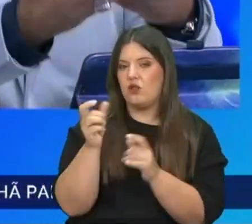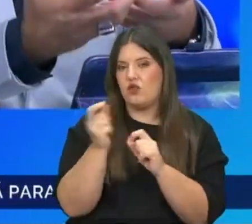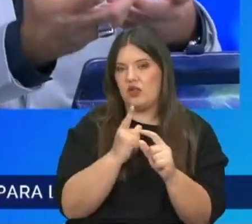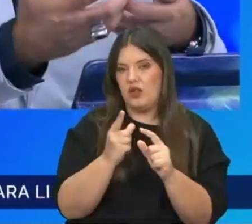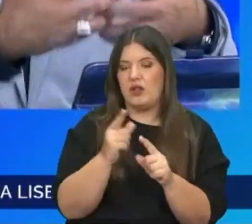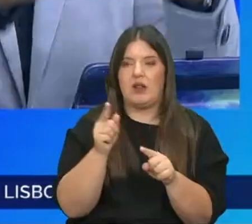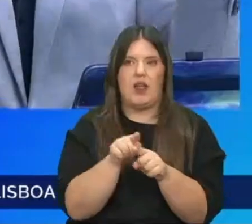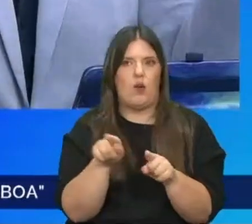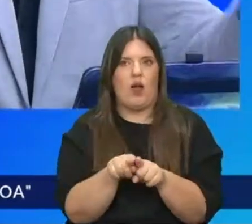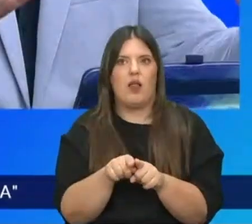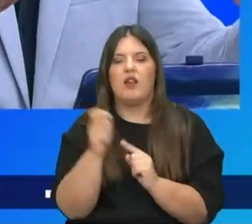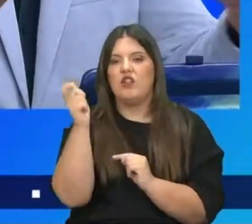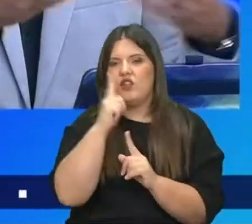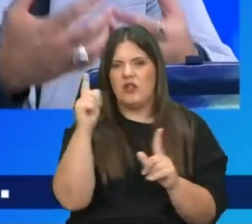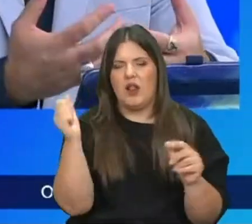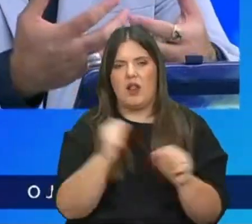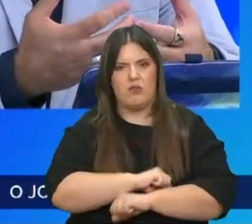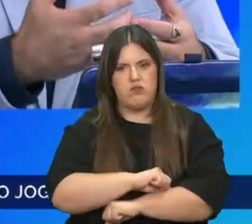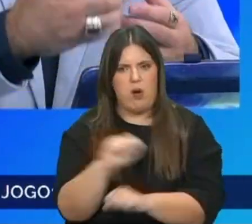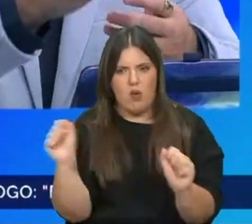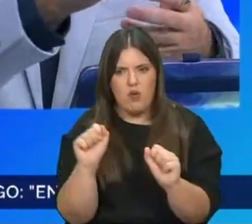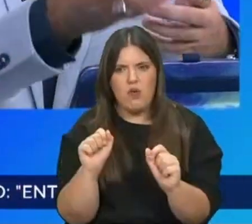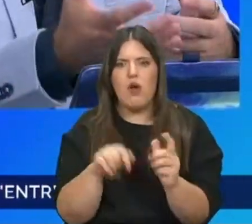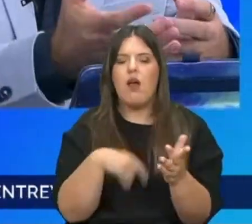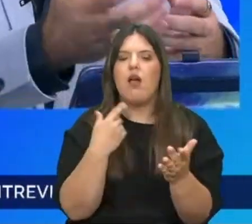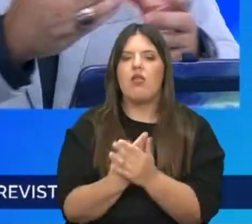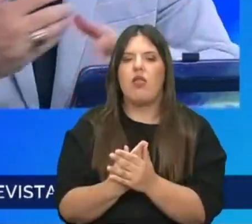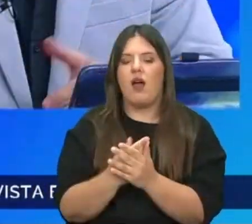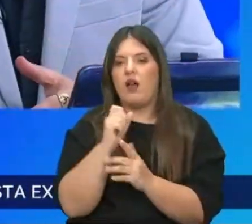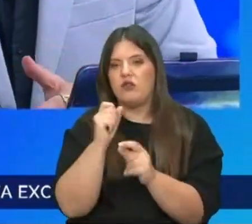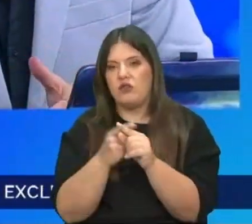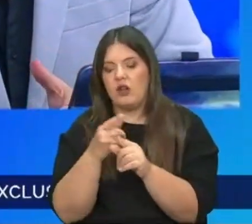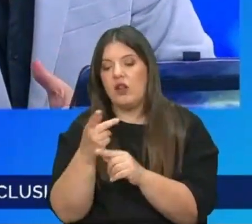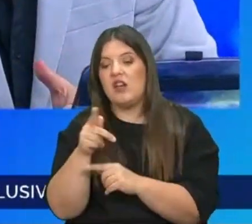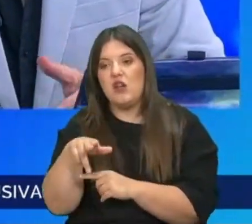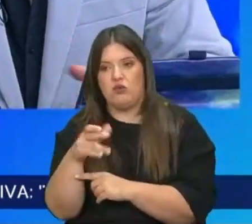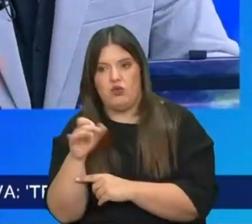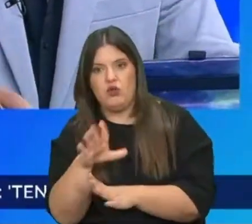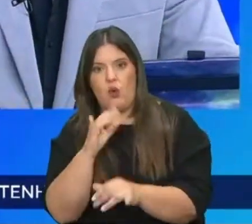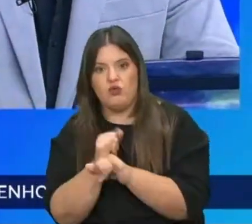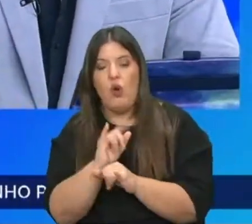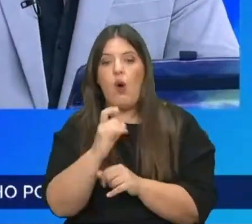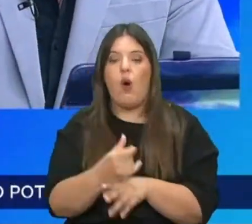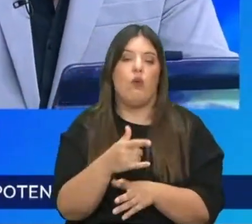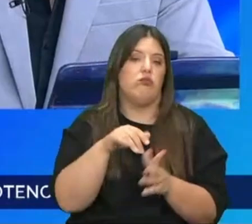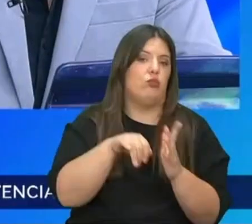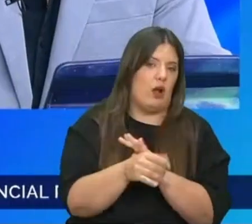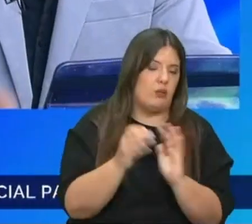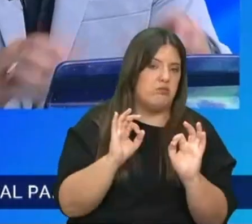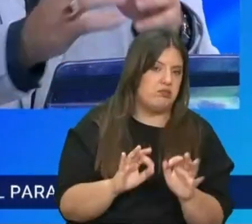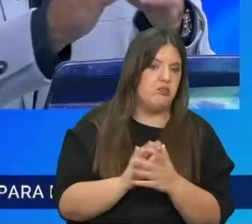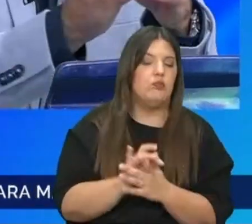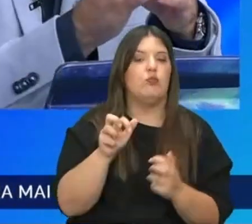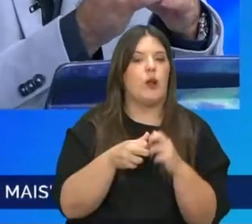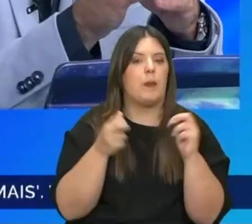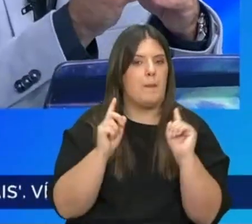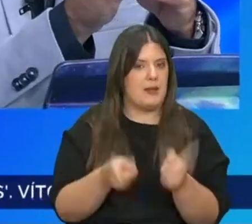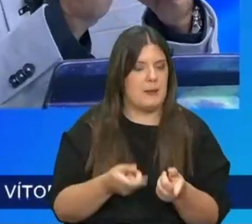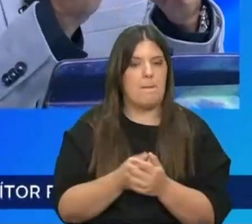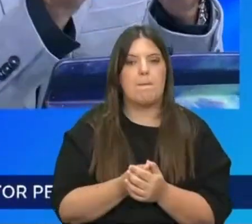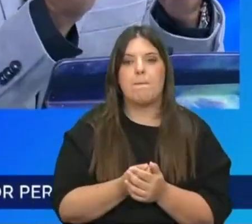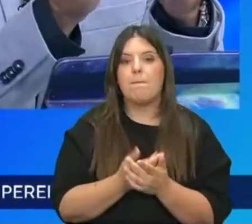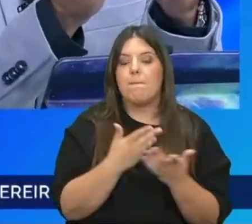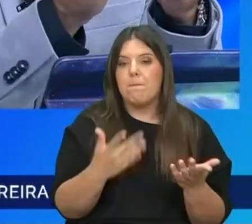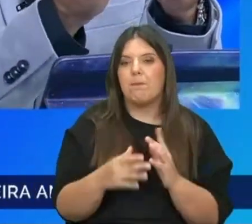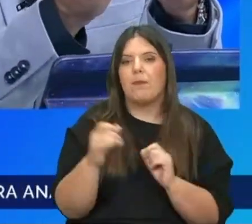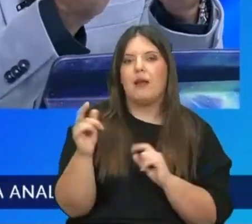grande massa explode, pode dar origem a uma estrela de neutrões ou a um buraco negro. Ora, começa aí o problema. É que